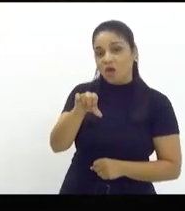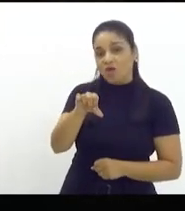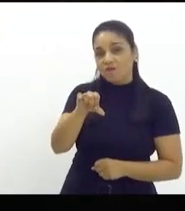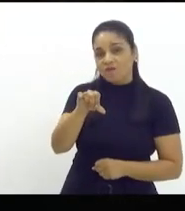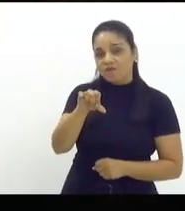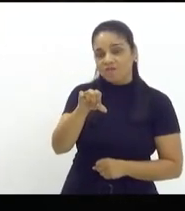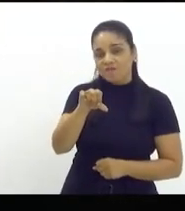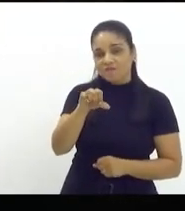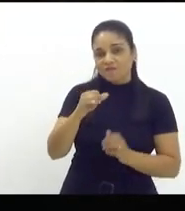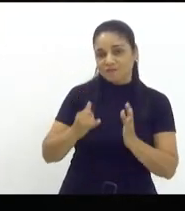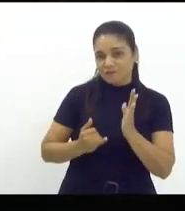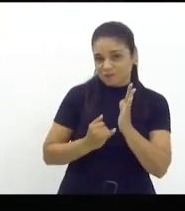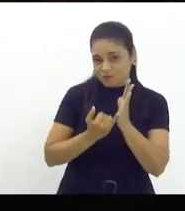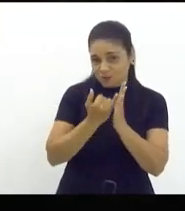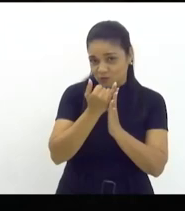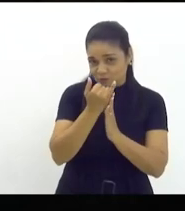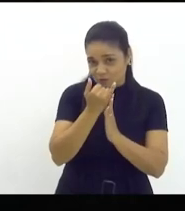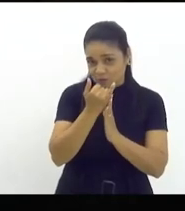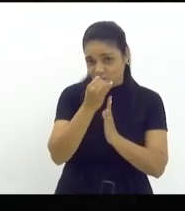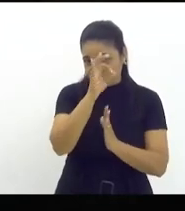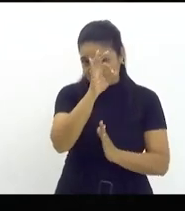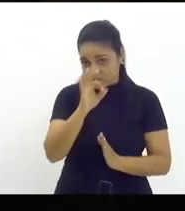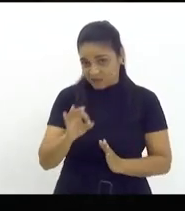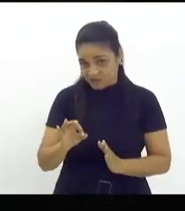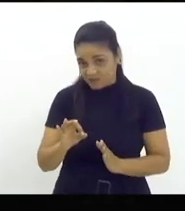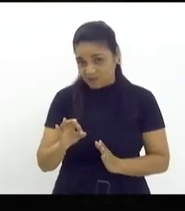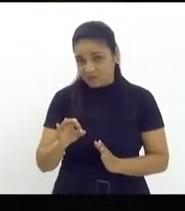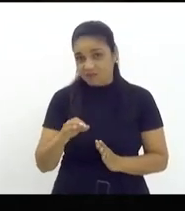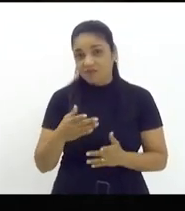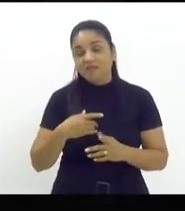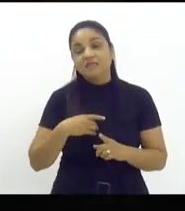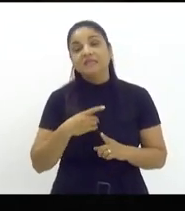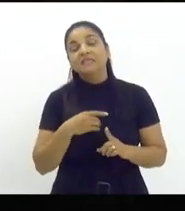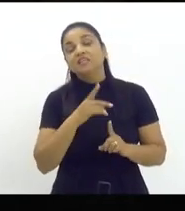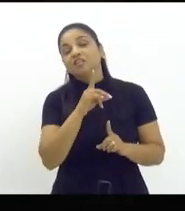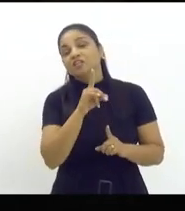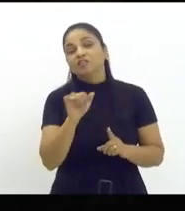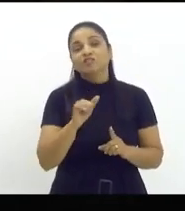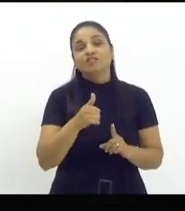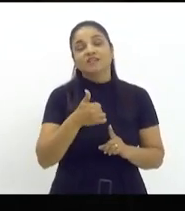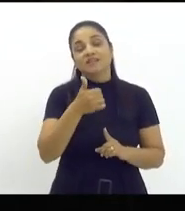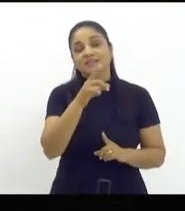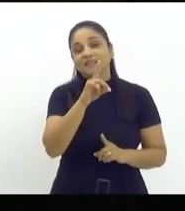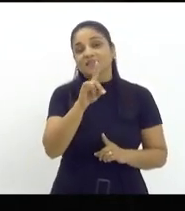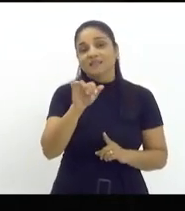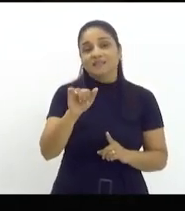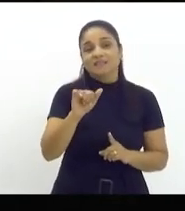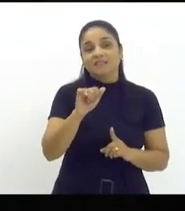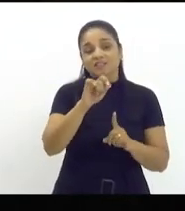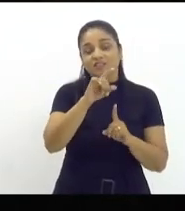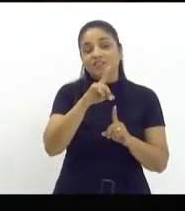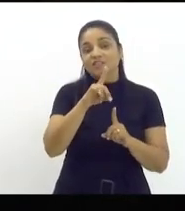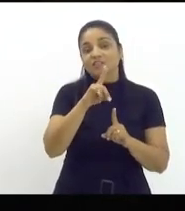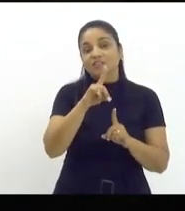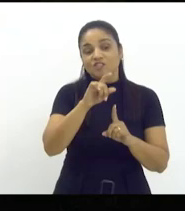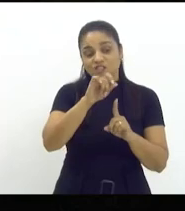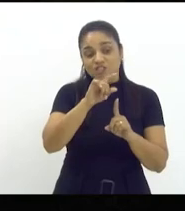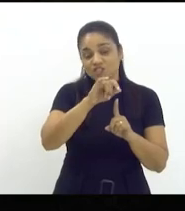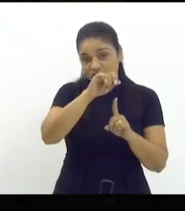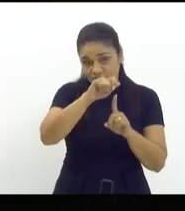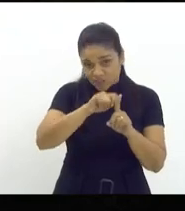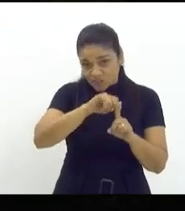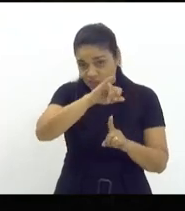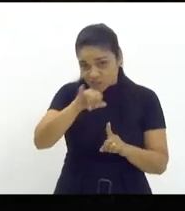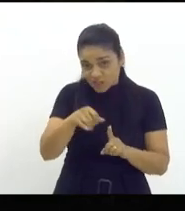em primeiro de Janeiro quanto era 7,75 o senhor tá entendendo reduziu